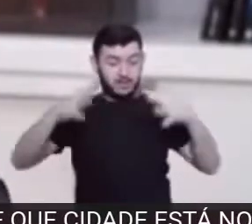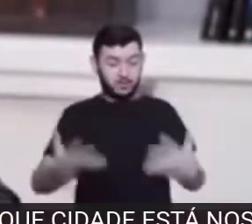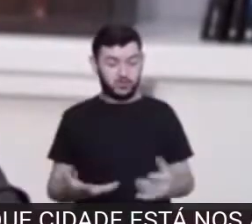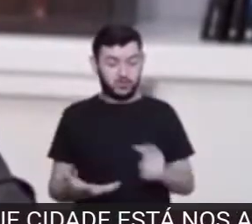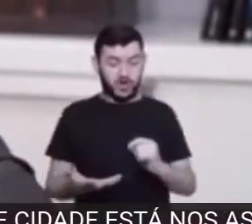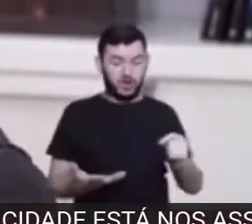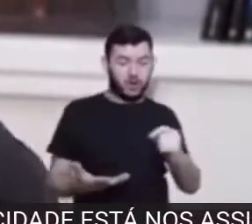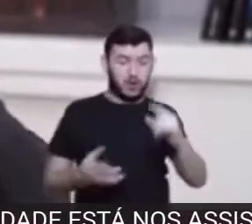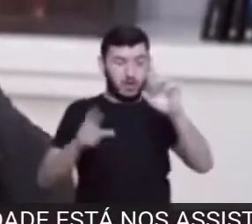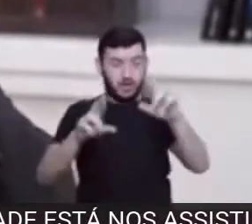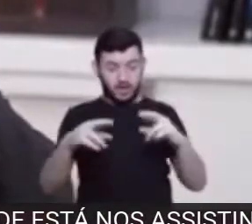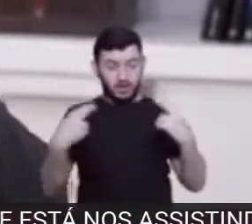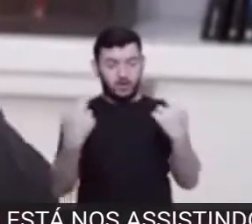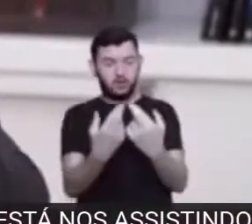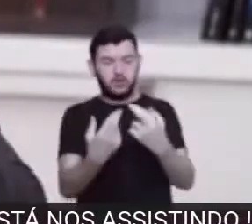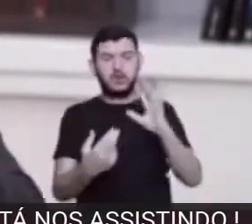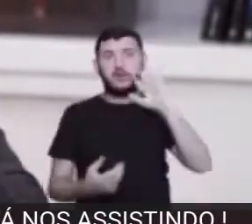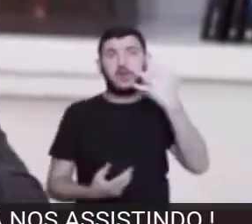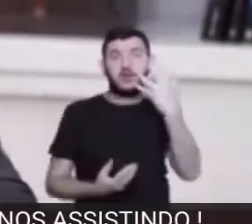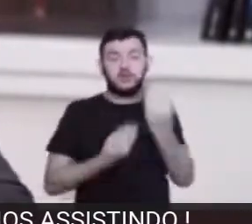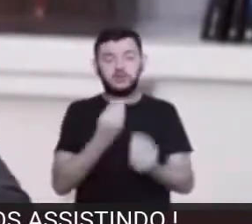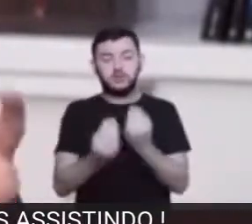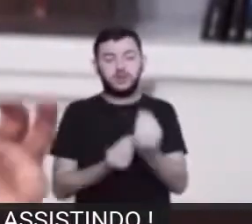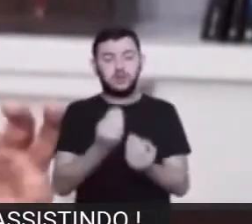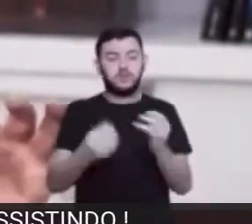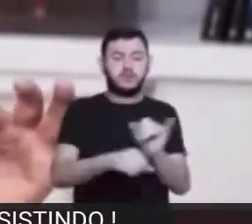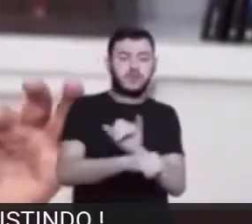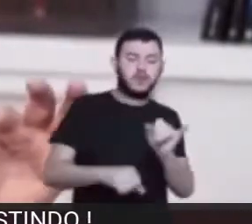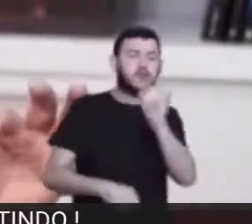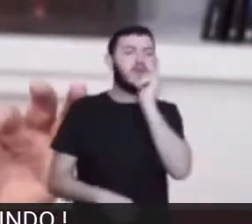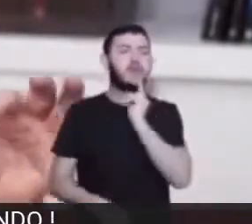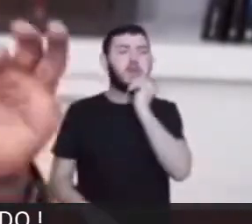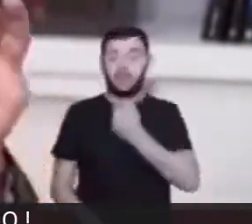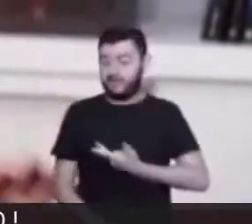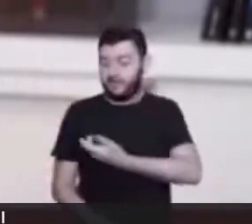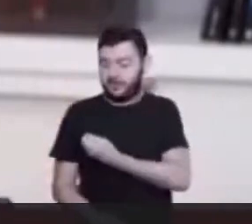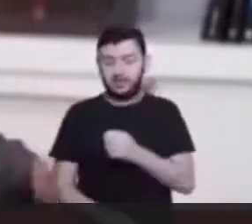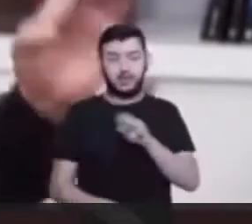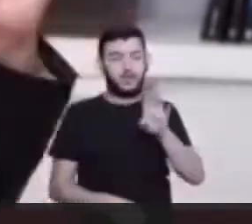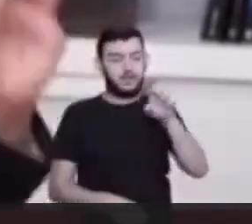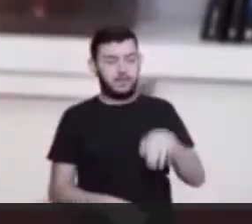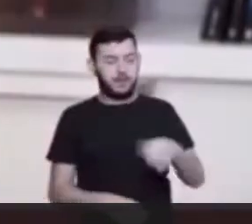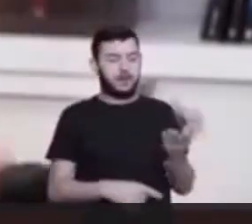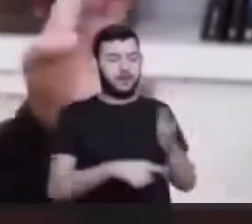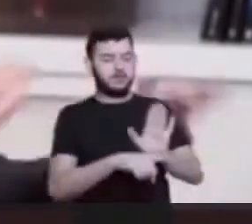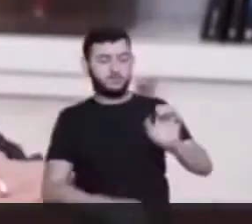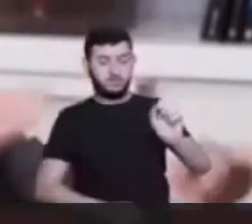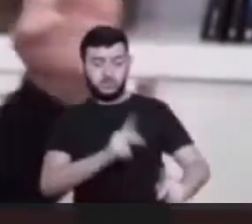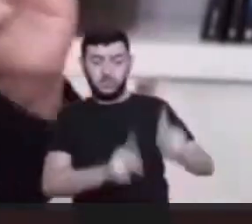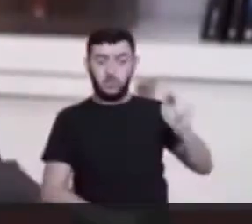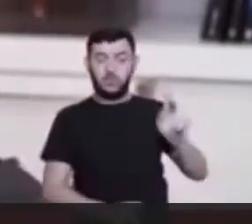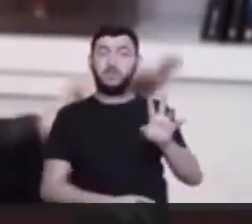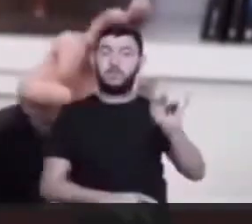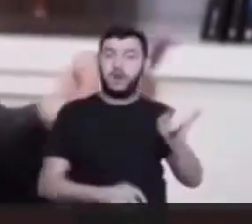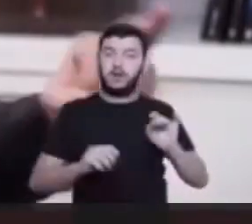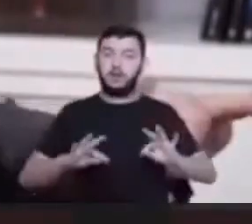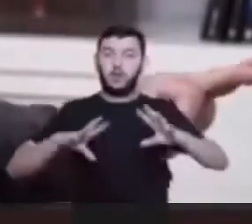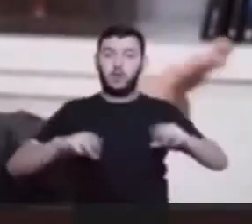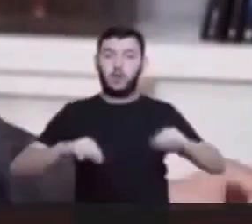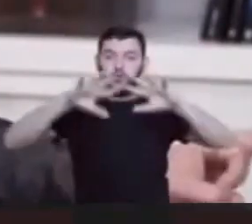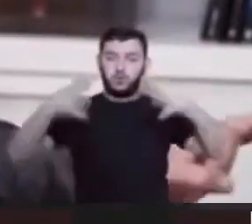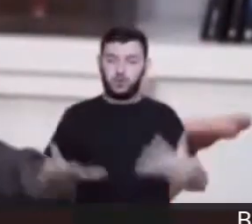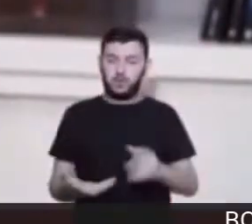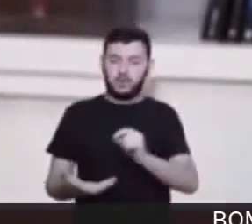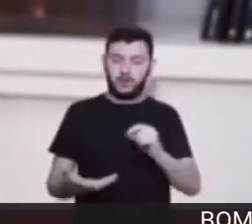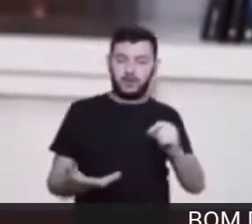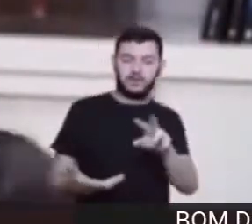A vacina vai ser um bem público. Todos os países do mundo vão receber